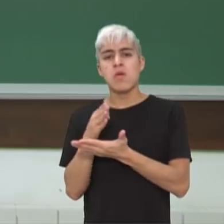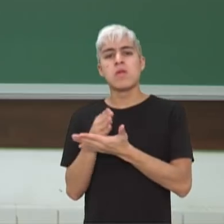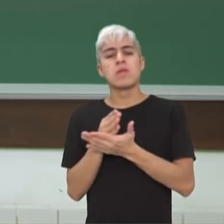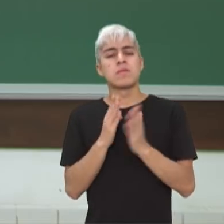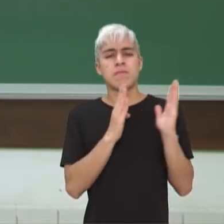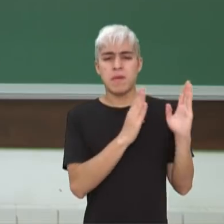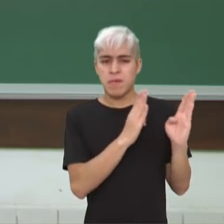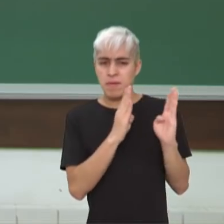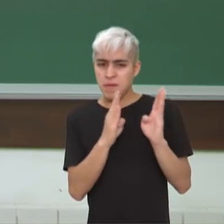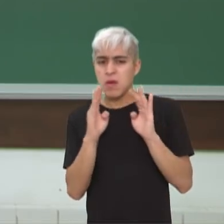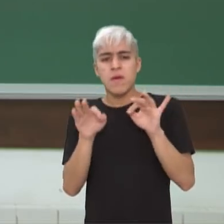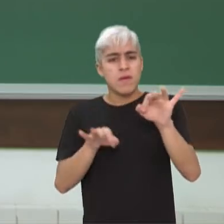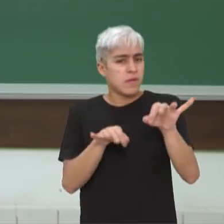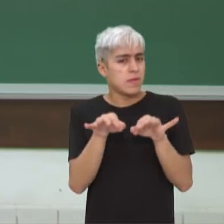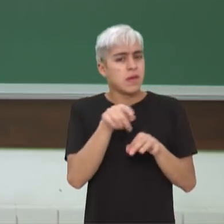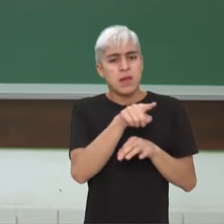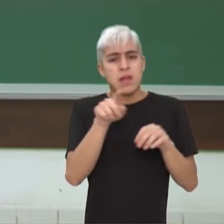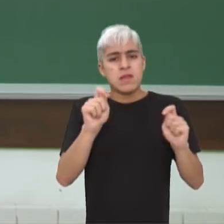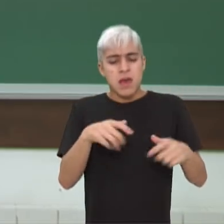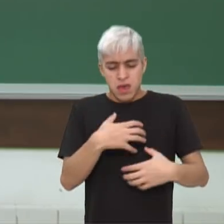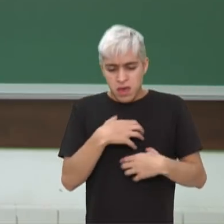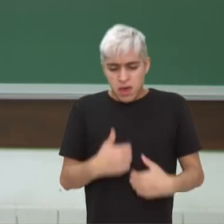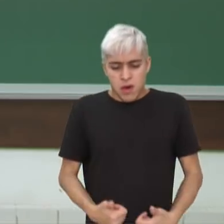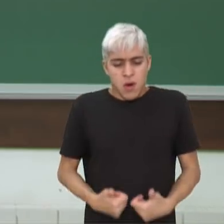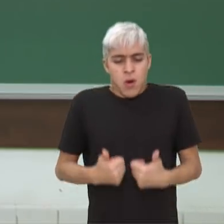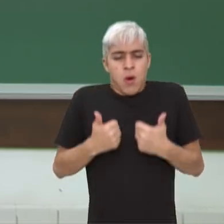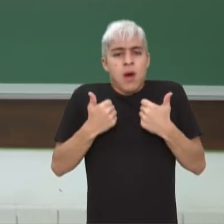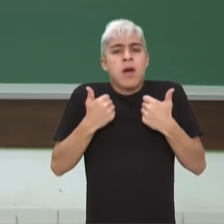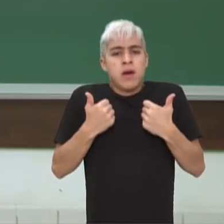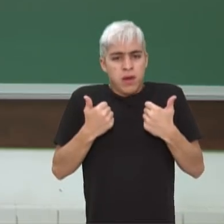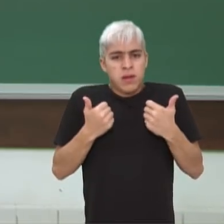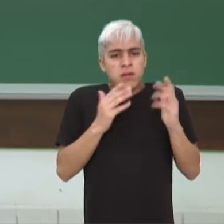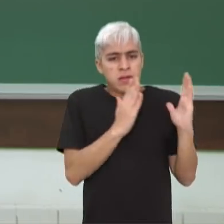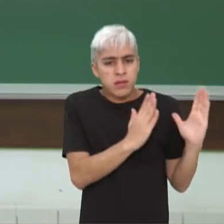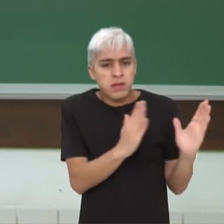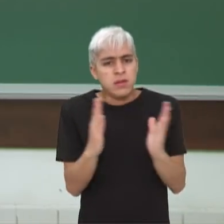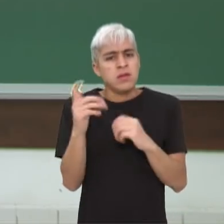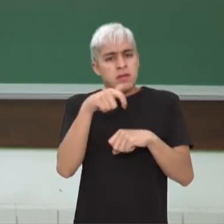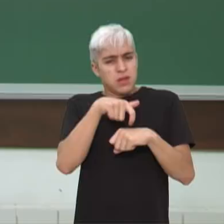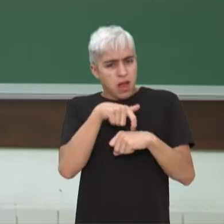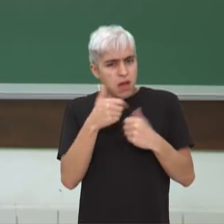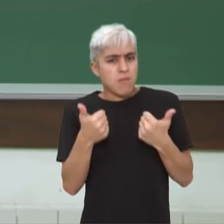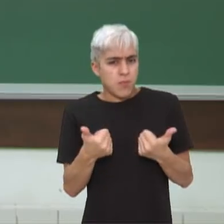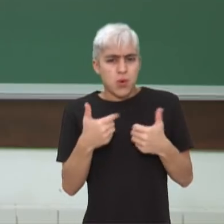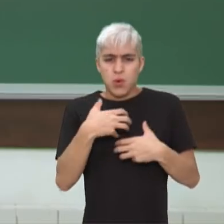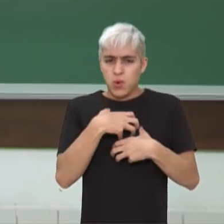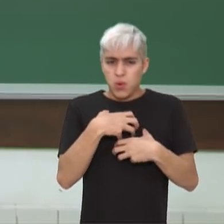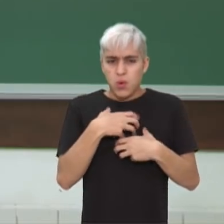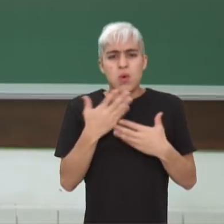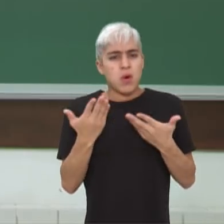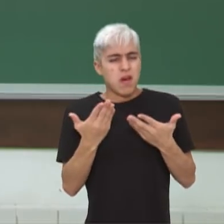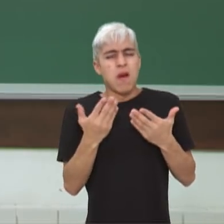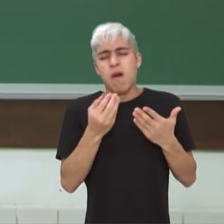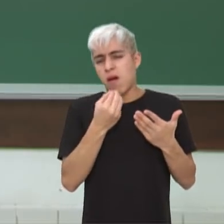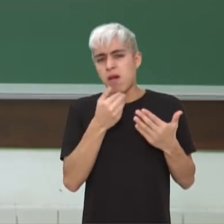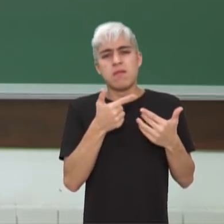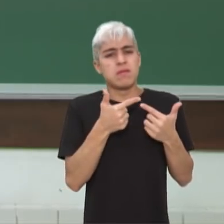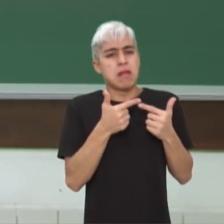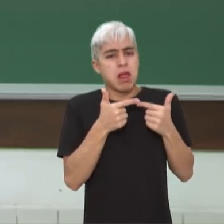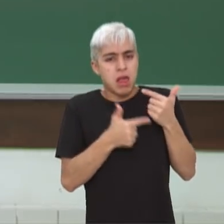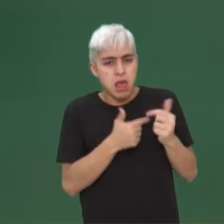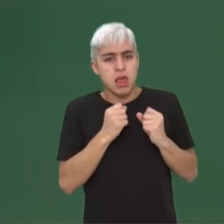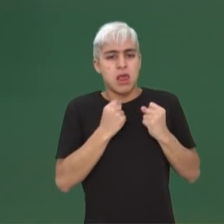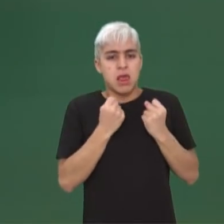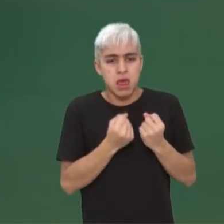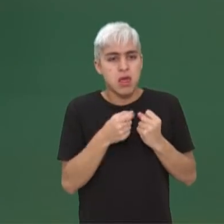de treinamento organizado, você vai sentir as melhorias ali em um pequeno espaço de tempo. Mas é claro, é trabalhoso, é cansativo